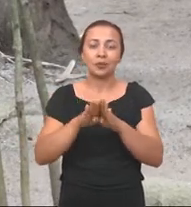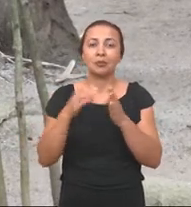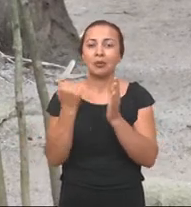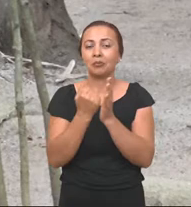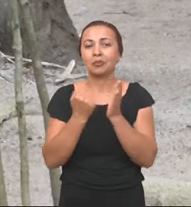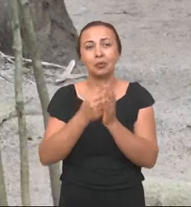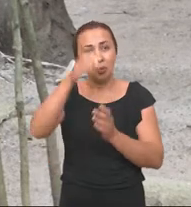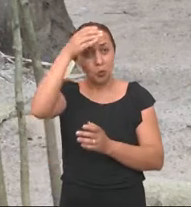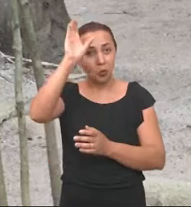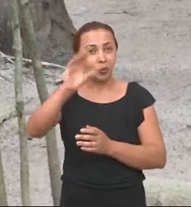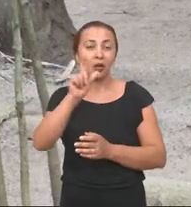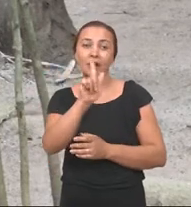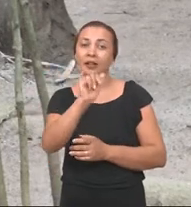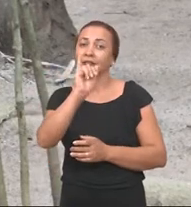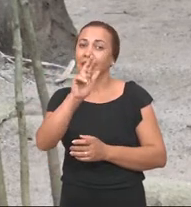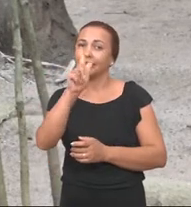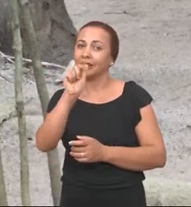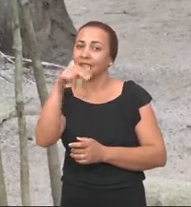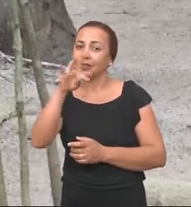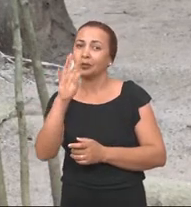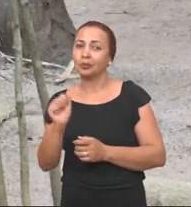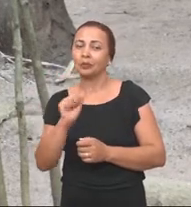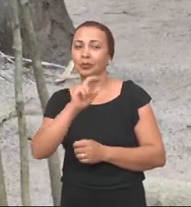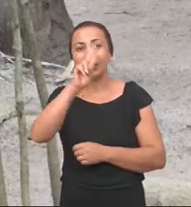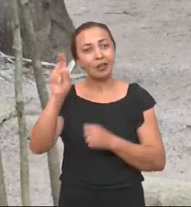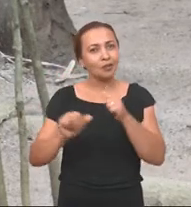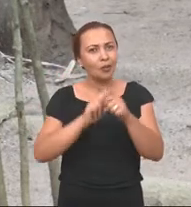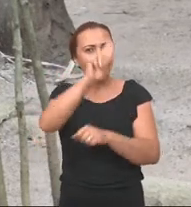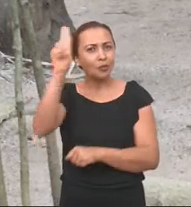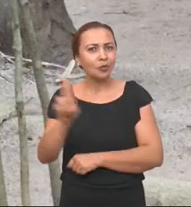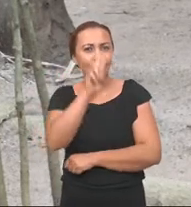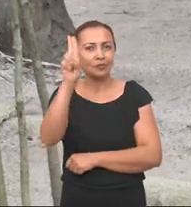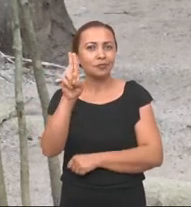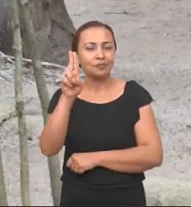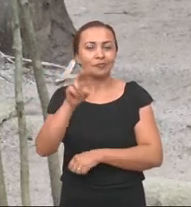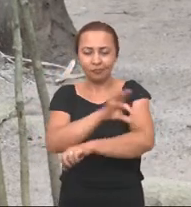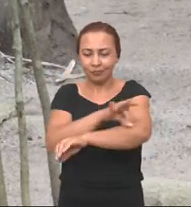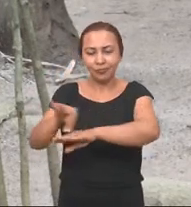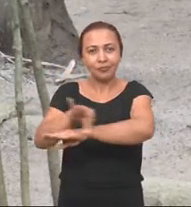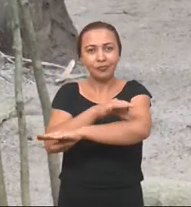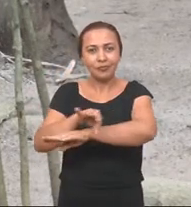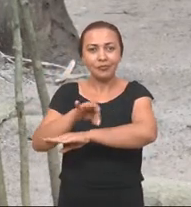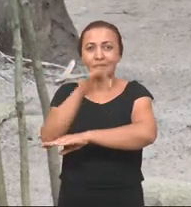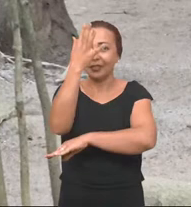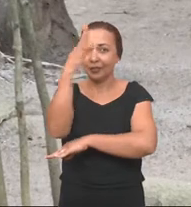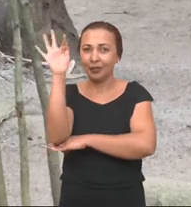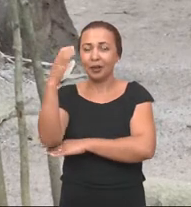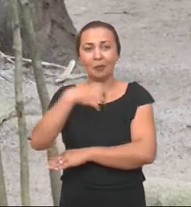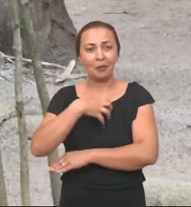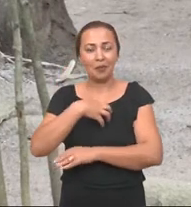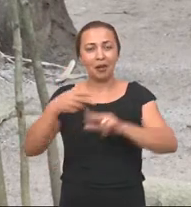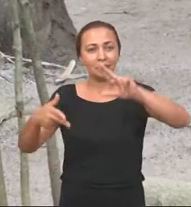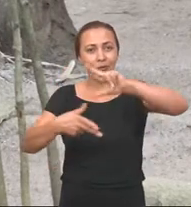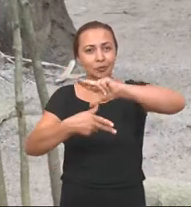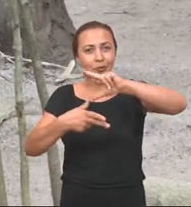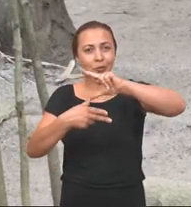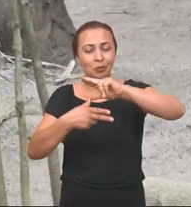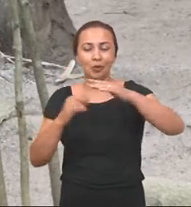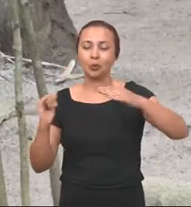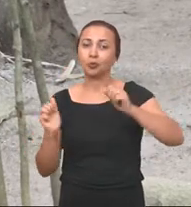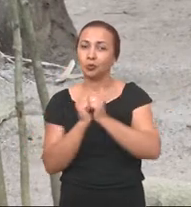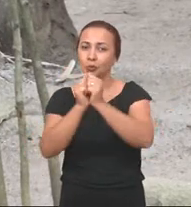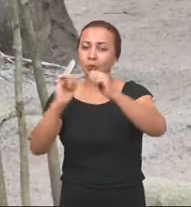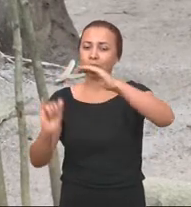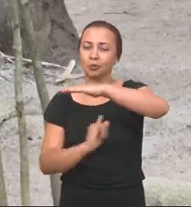Patrimônio Cultural de Igatu. O trabalho é desenvolvido pela Faculdade de Arquitetura da Universidade Federal da Bahia, em parceria